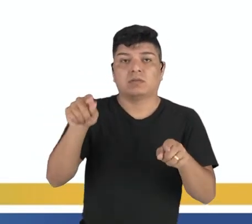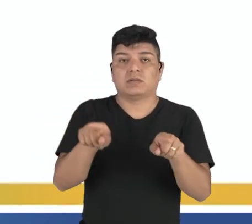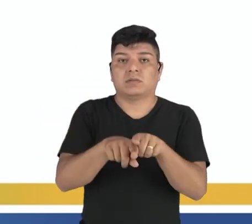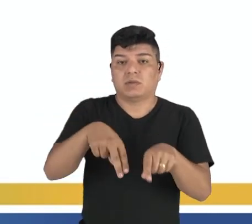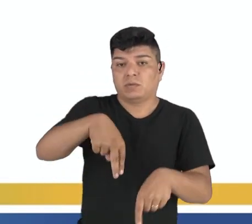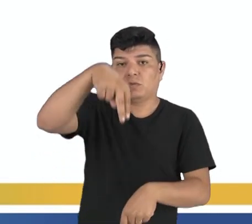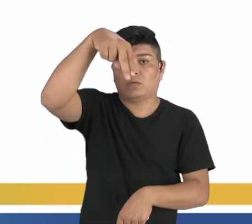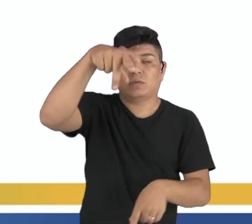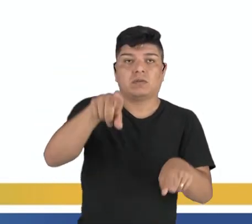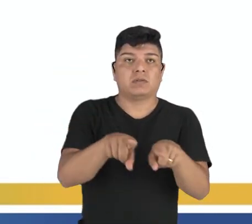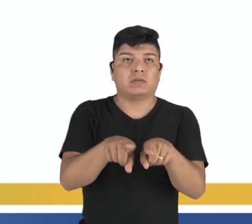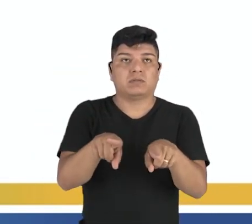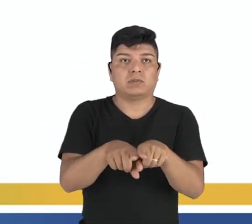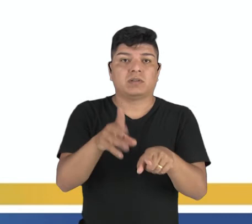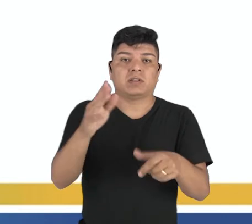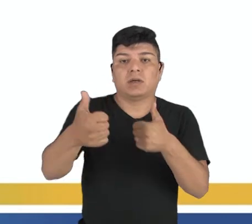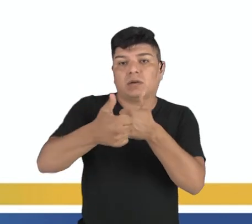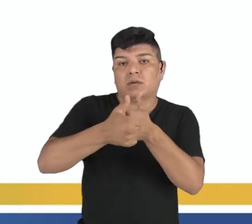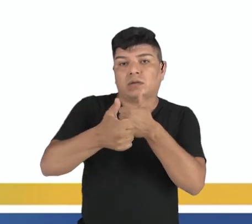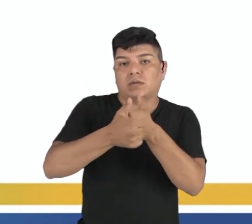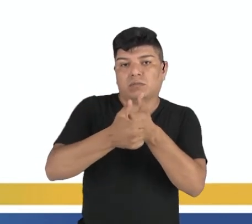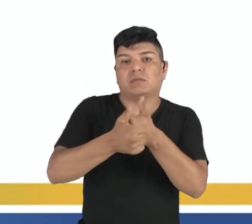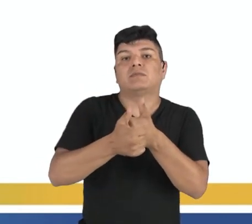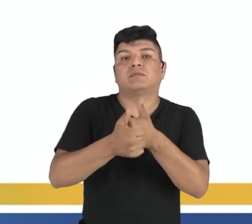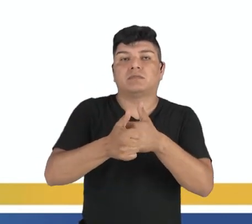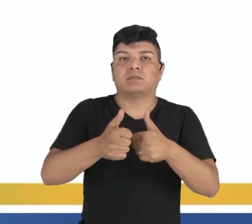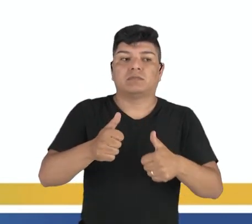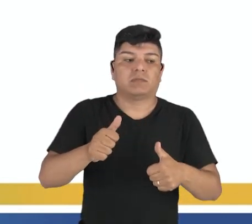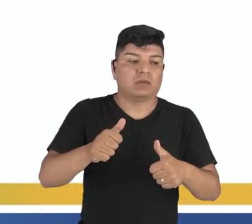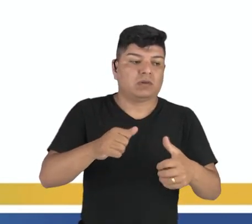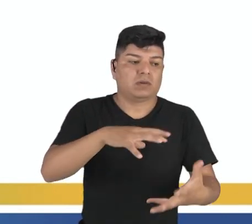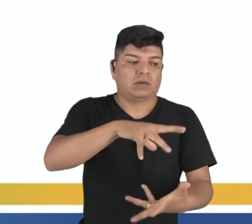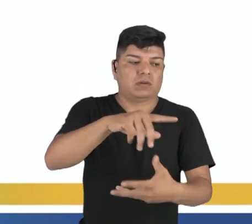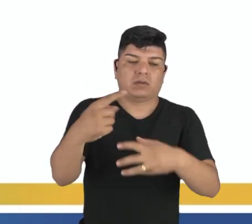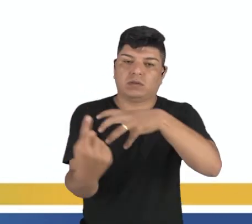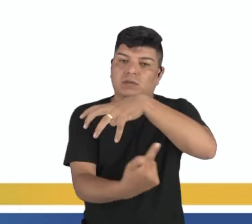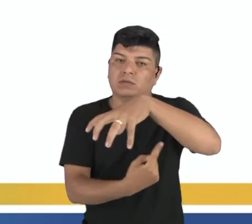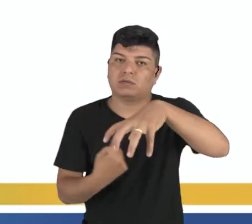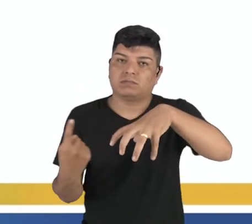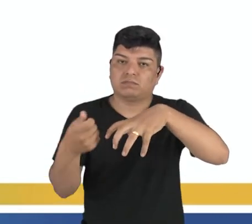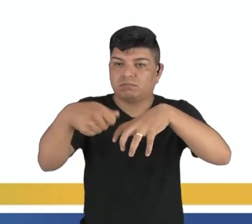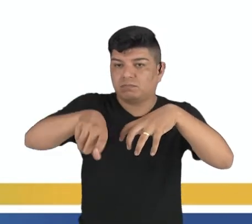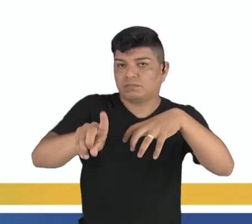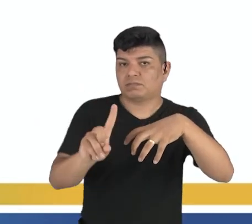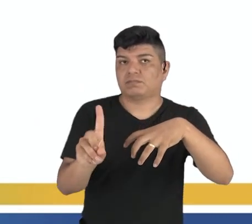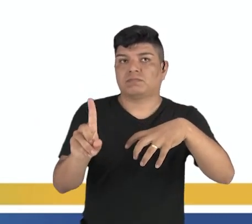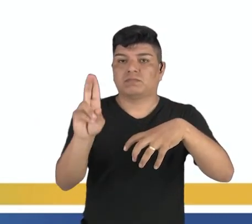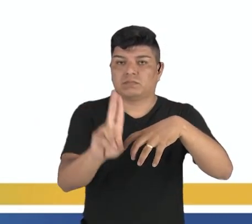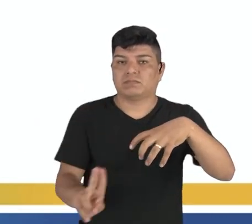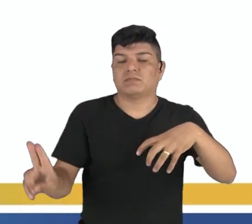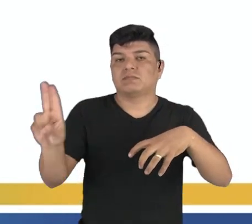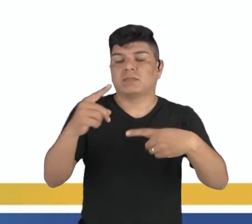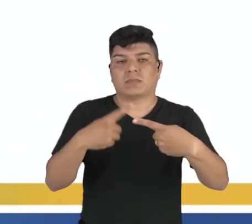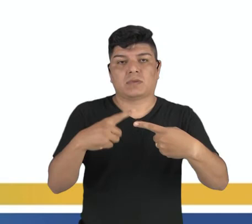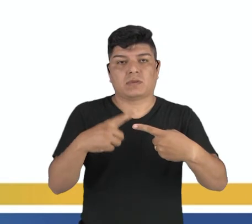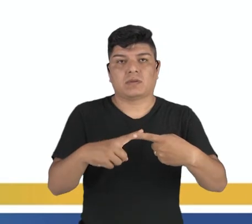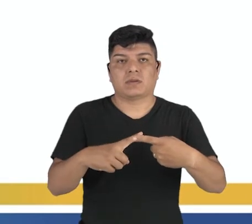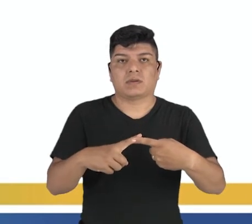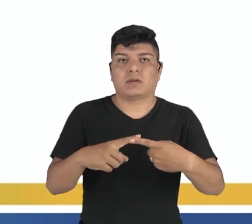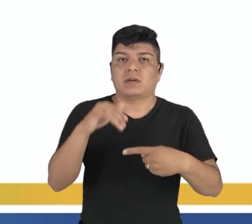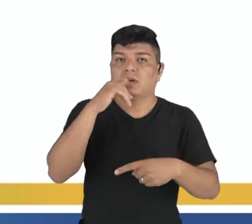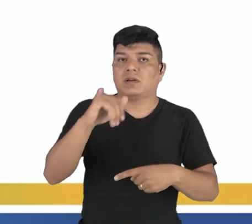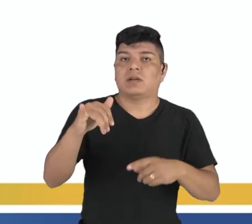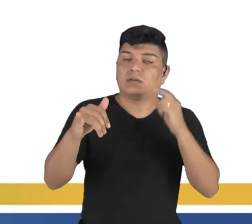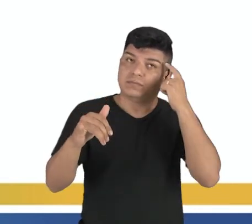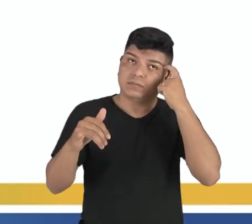o Nordeste, que já estão próximos da linha do Equador, não era preciso usar esse artifício, porque a luz